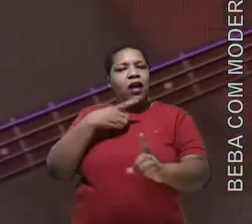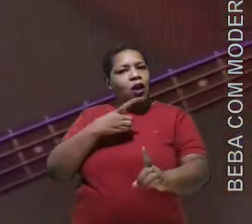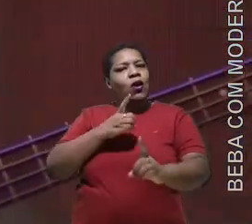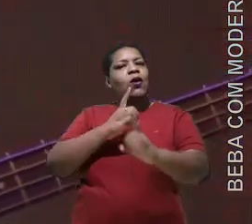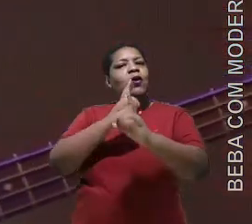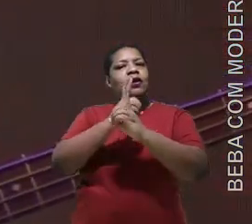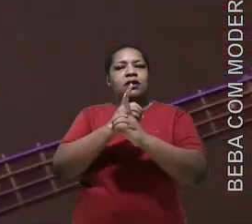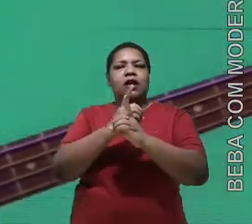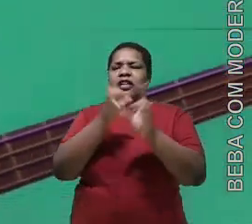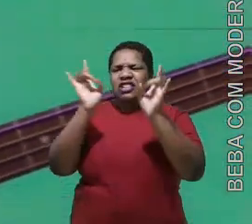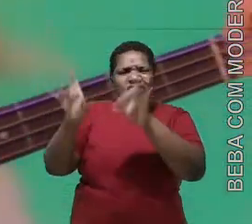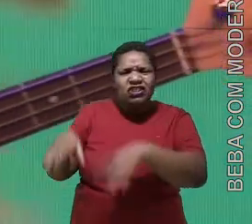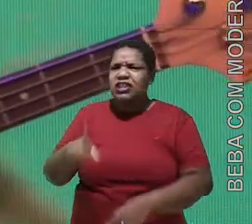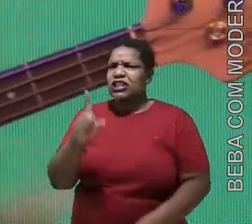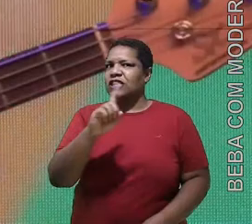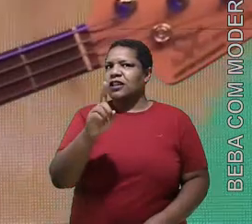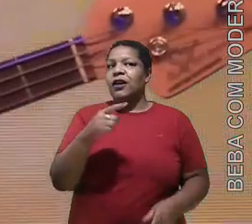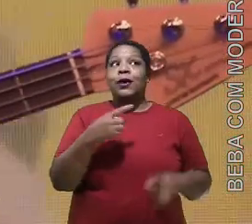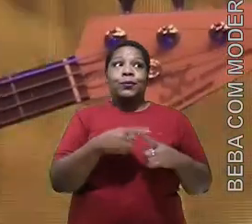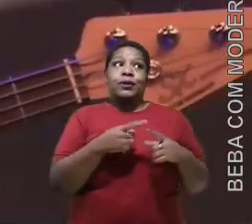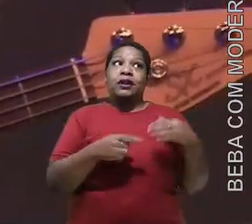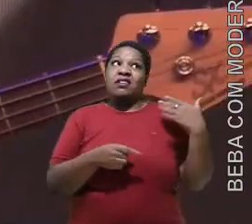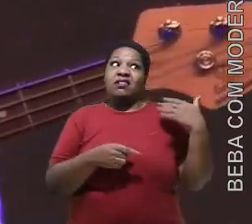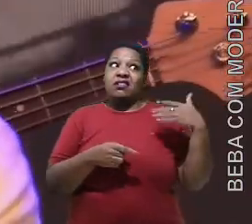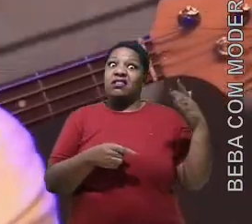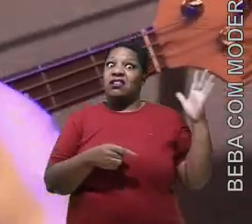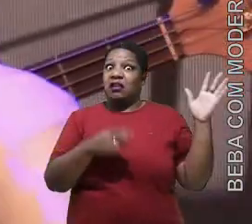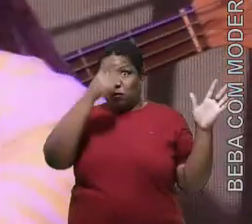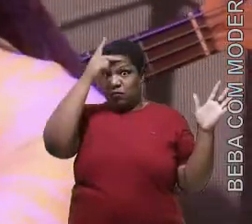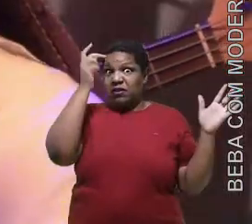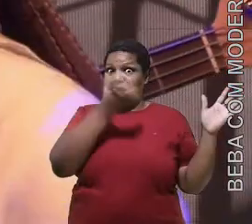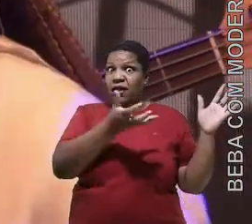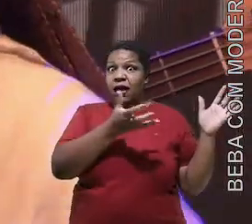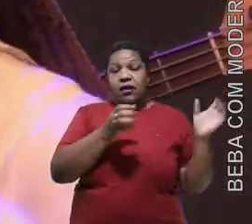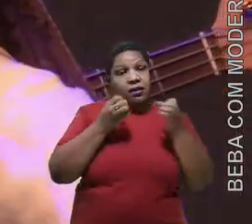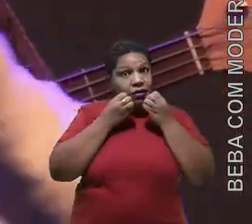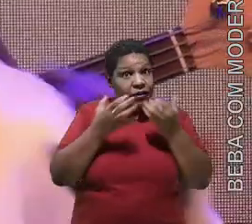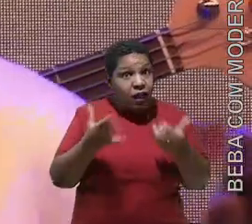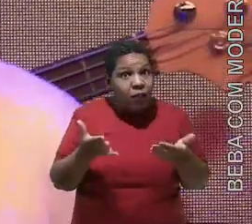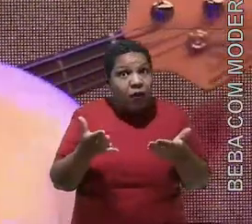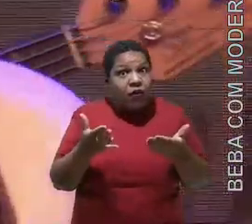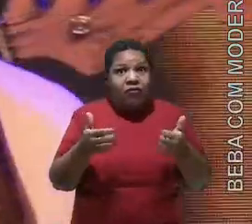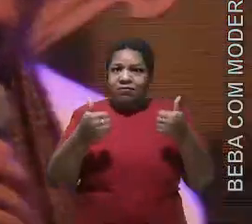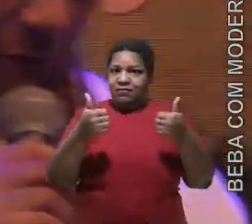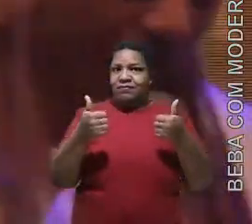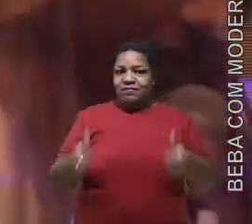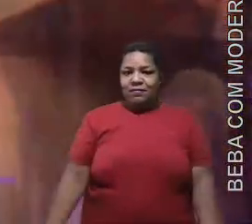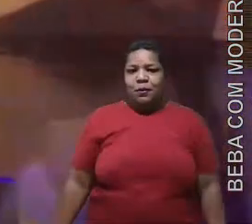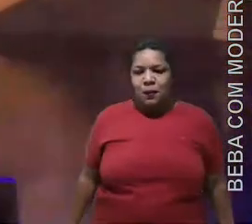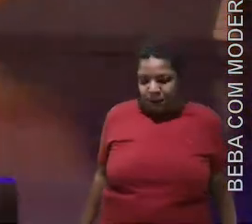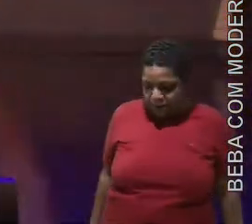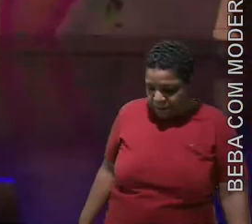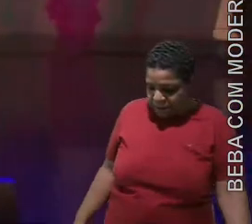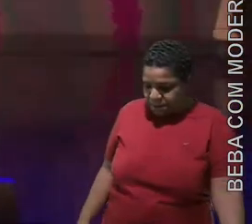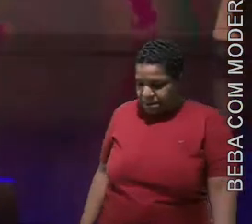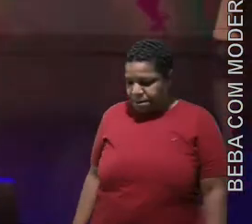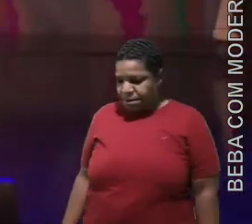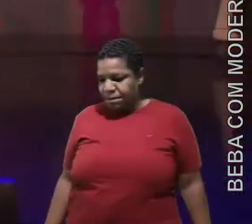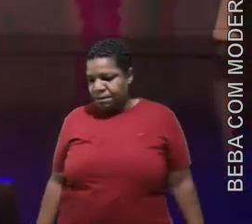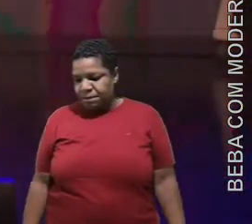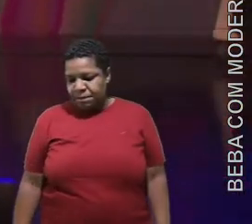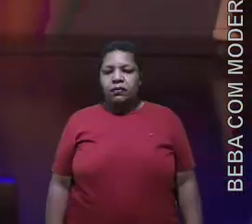desiste não é que é o que o pessoal aqui tá bom pode ir passar para a próxima que eu dei minha vida pessoal para